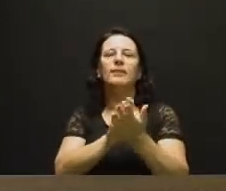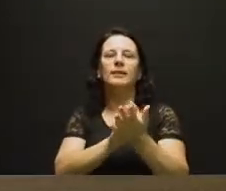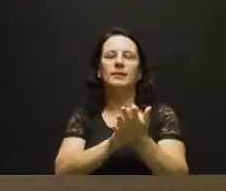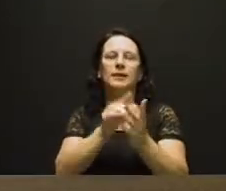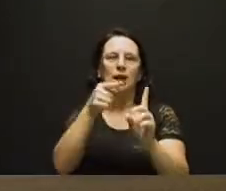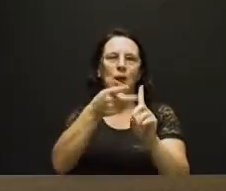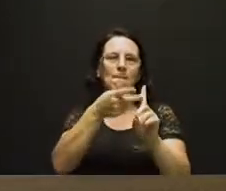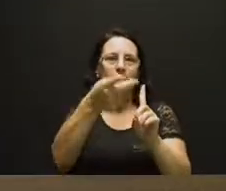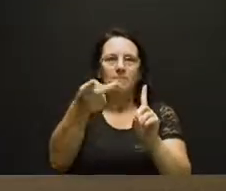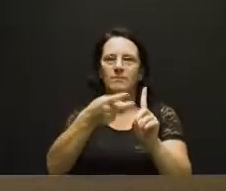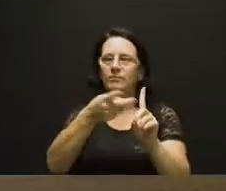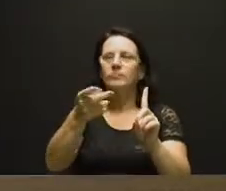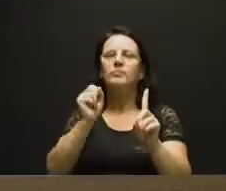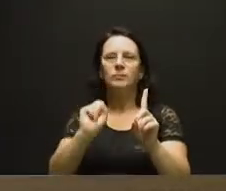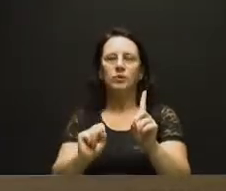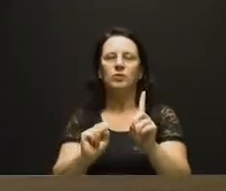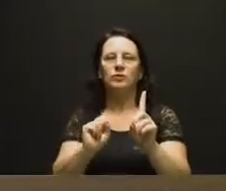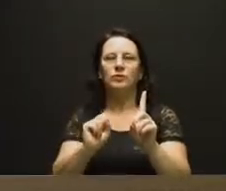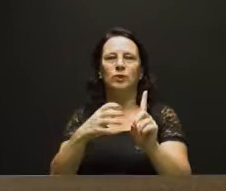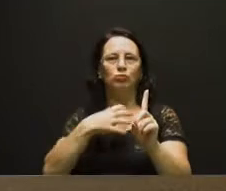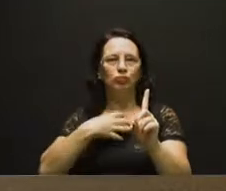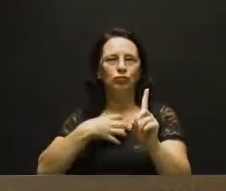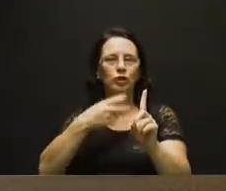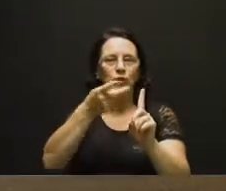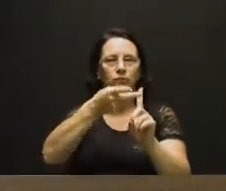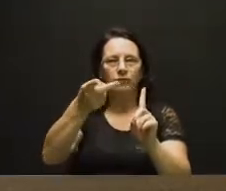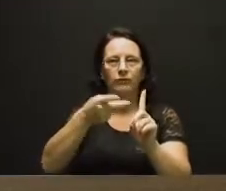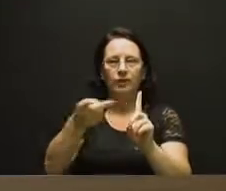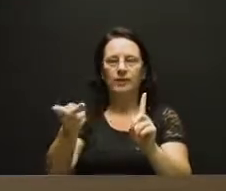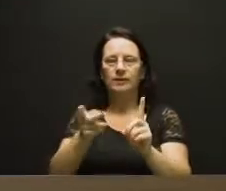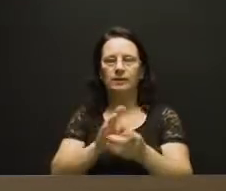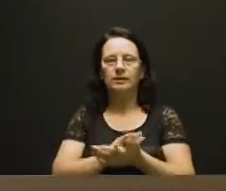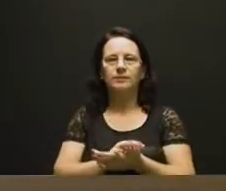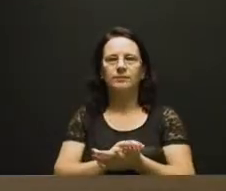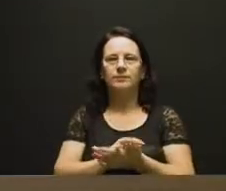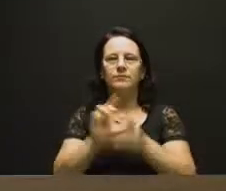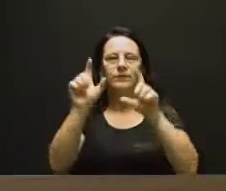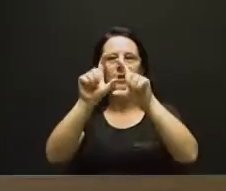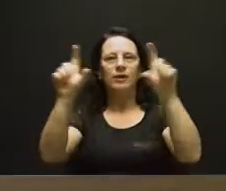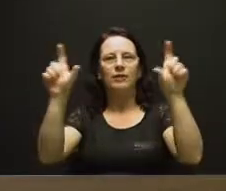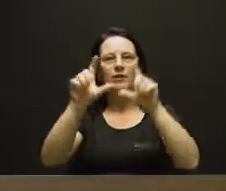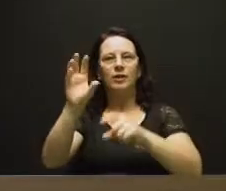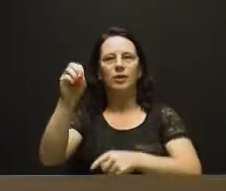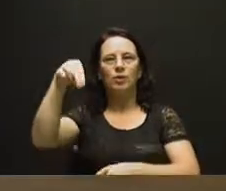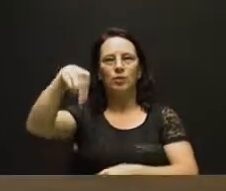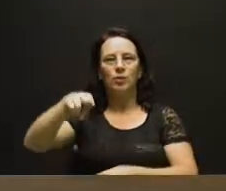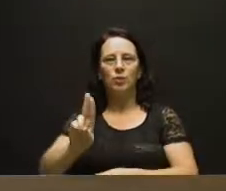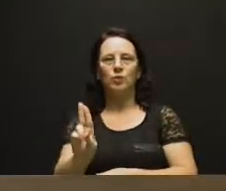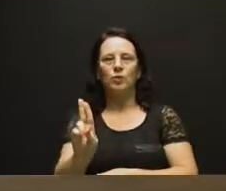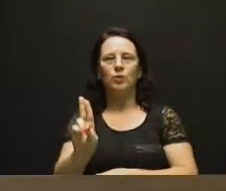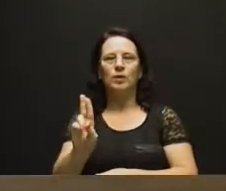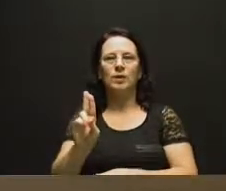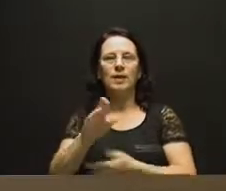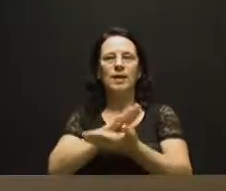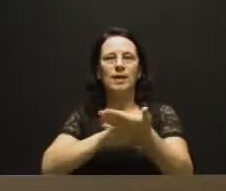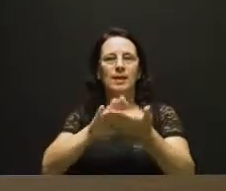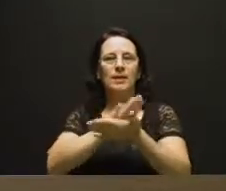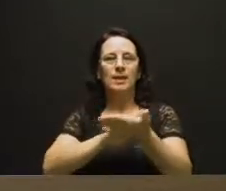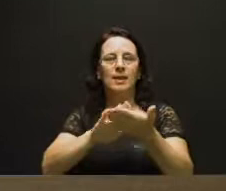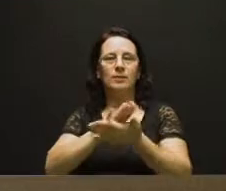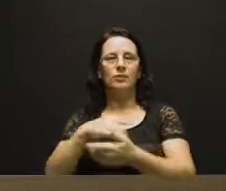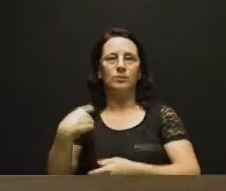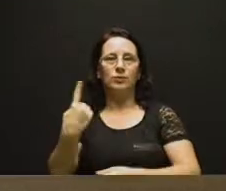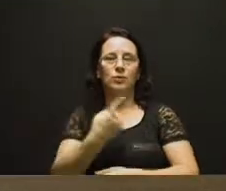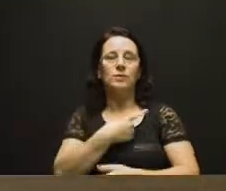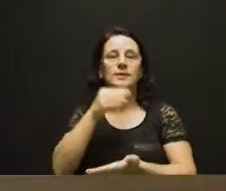né então é a frase da convenção da onu é nada sobre nós sem nós